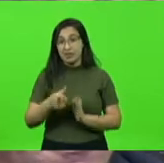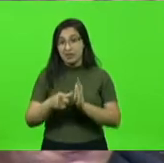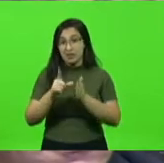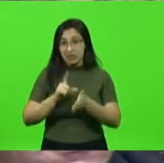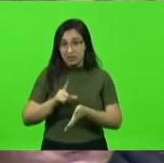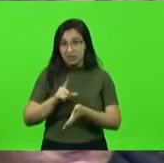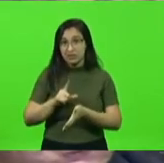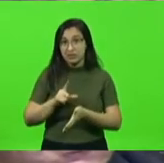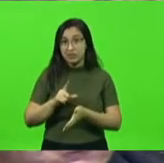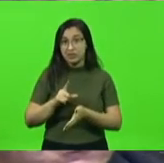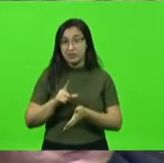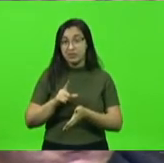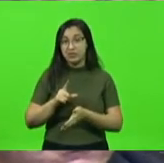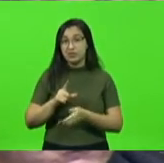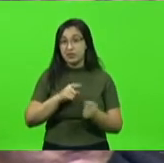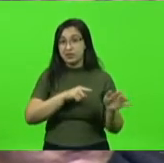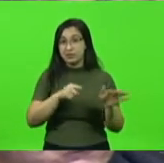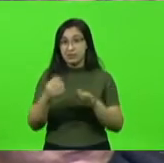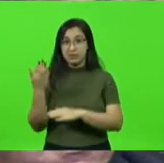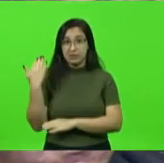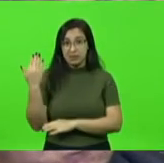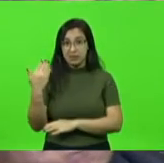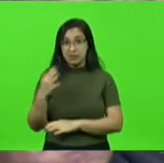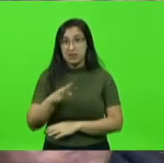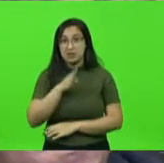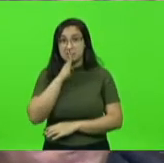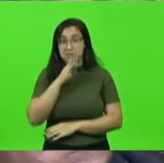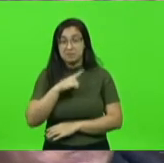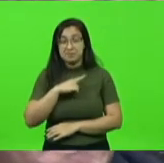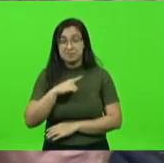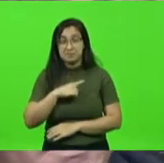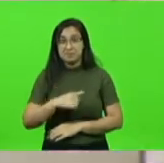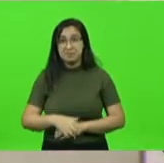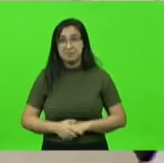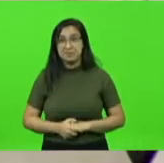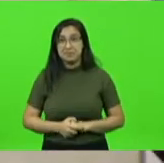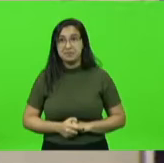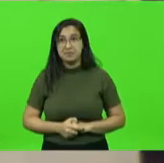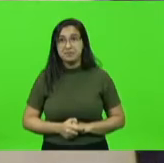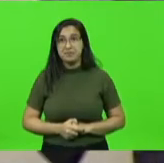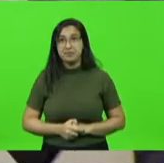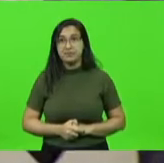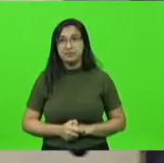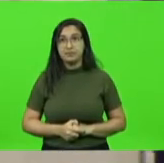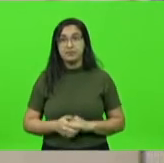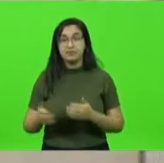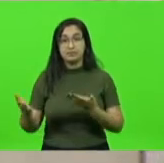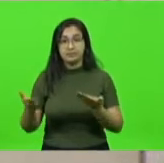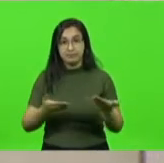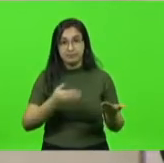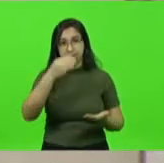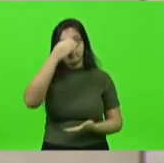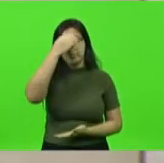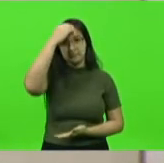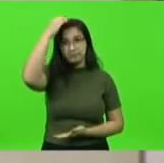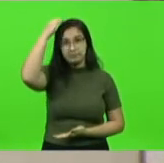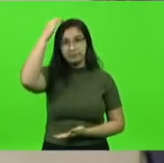da semana passada e que eu vou ouvir agora. Obrigado, presidente. A palavra o deputado Coronel Mocelin.